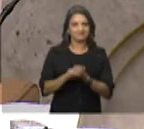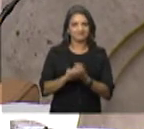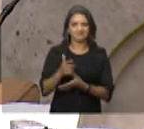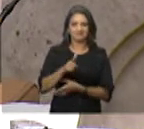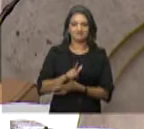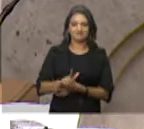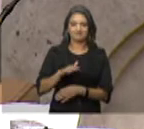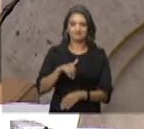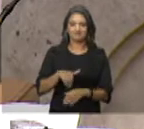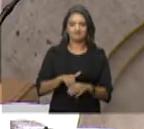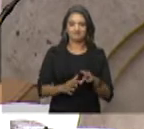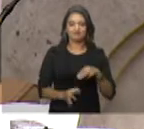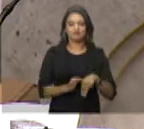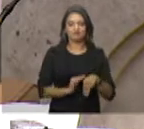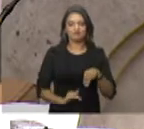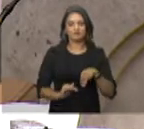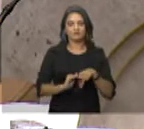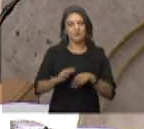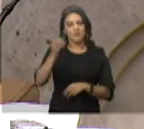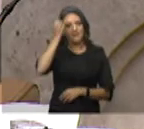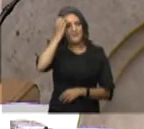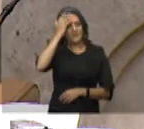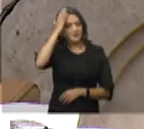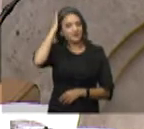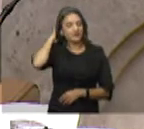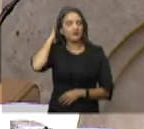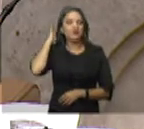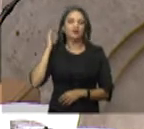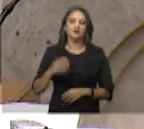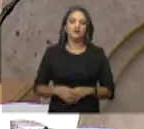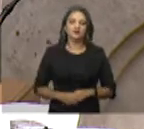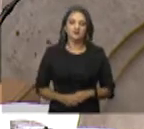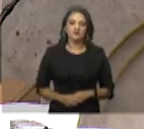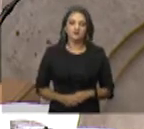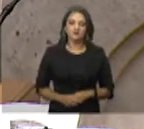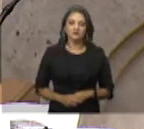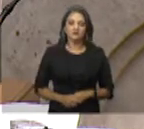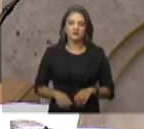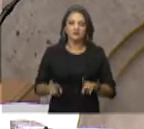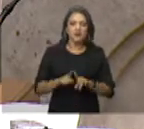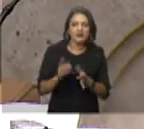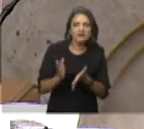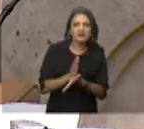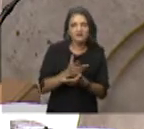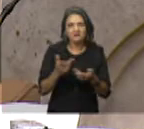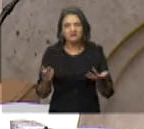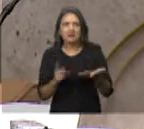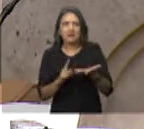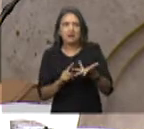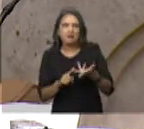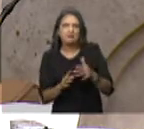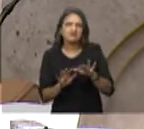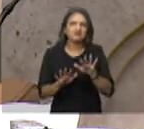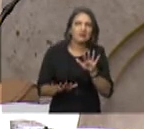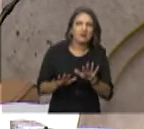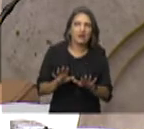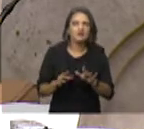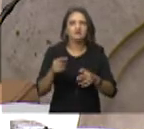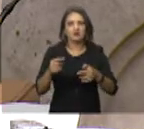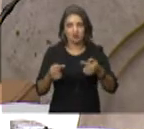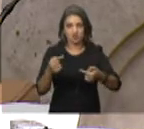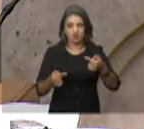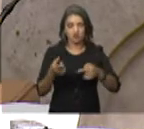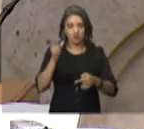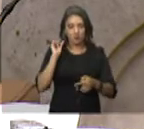alberíssimo voto do Ministro dos fungos e tendo Suíça retirado aquelas condicionantes sobre as quais tanto debatemos